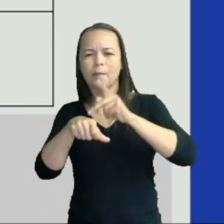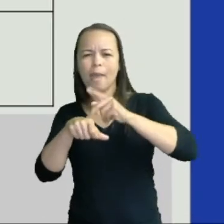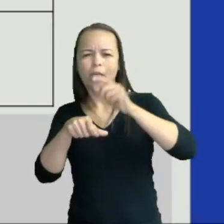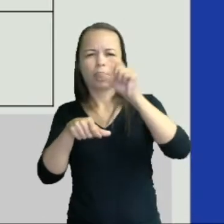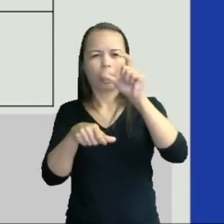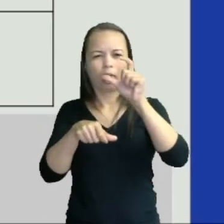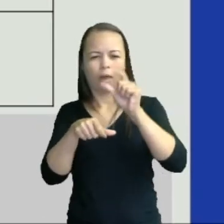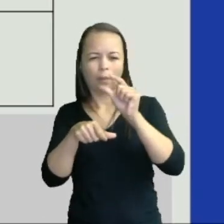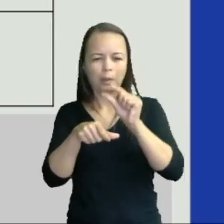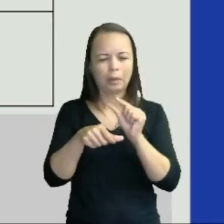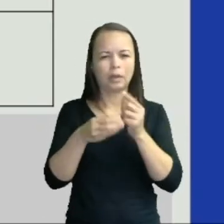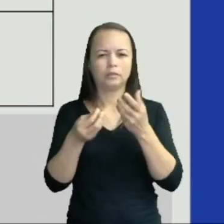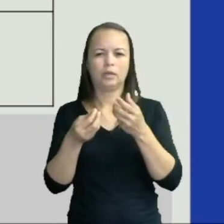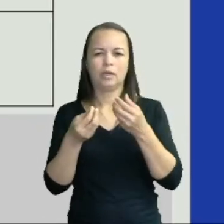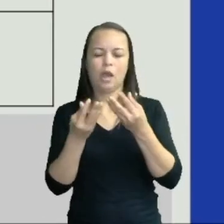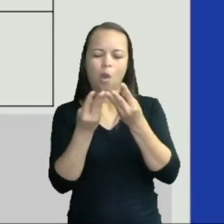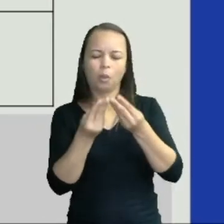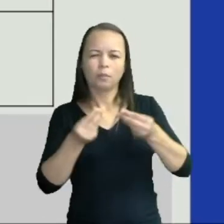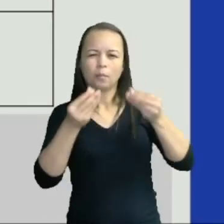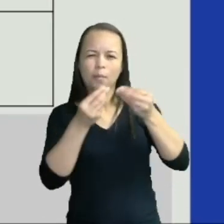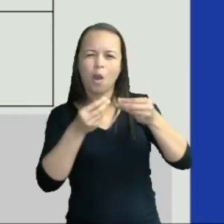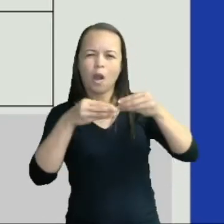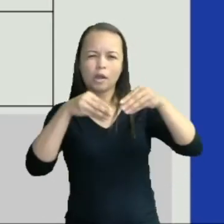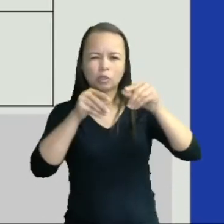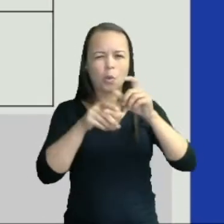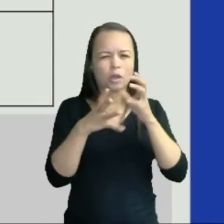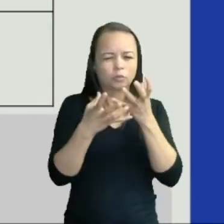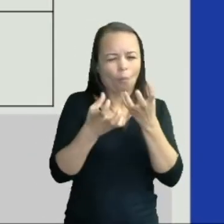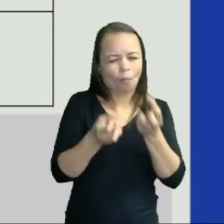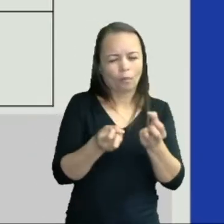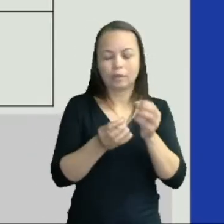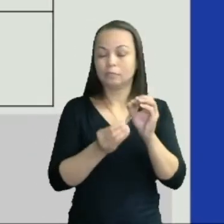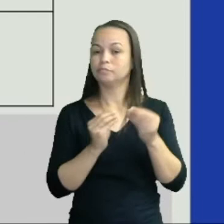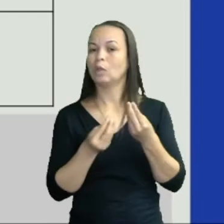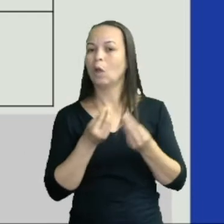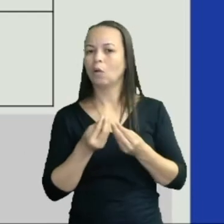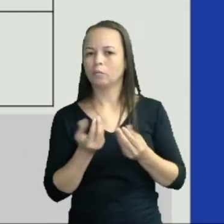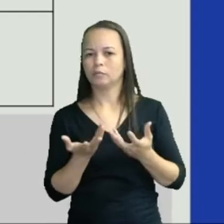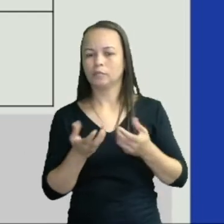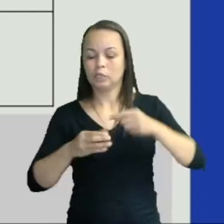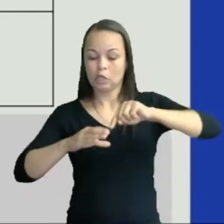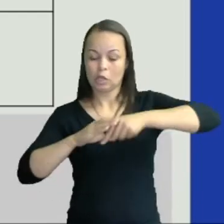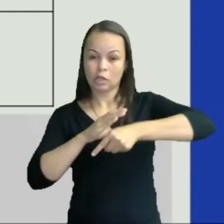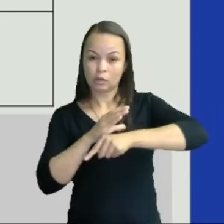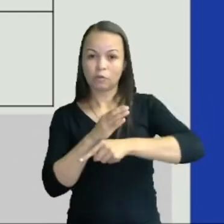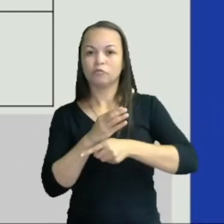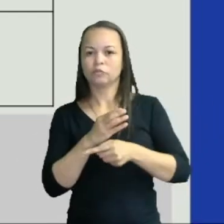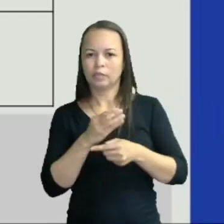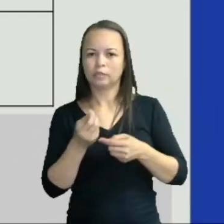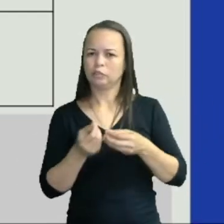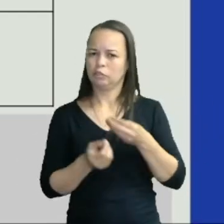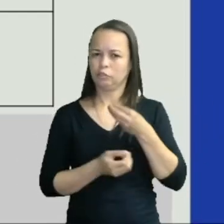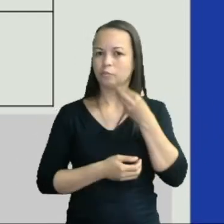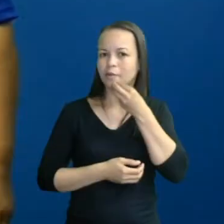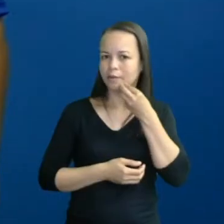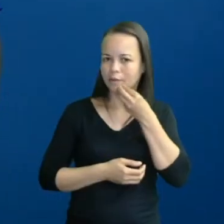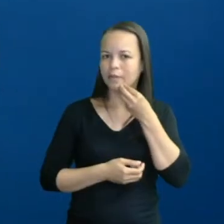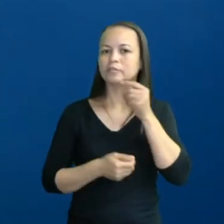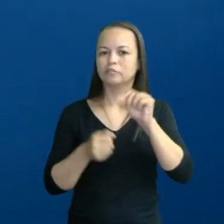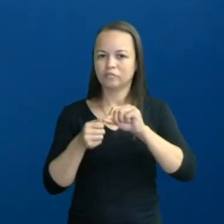a umidade, é molhado, é seco. E do outro lado, o solo da profundidade. Não deixem de fazer essa experiência não, tá